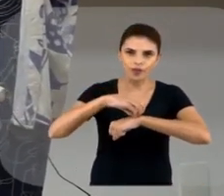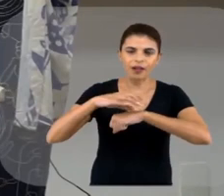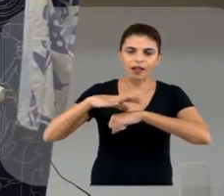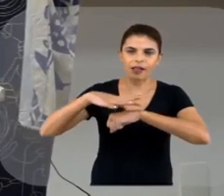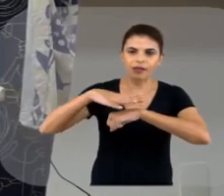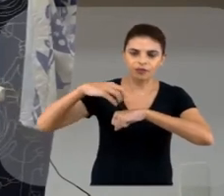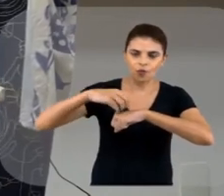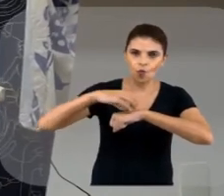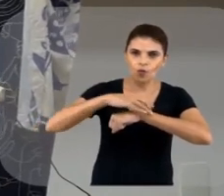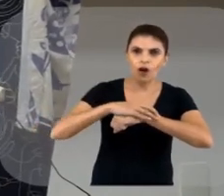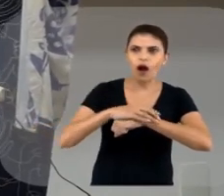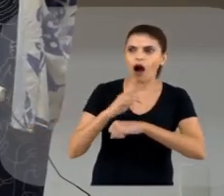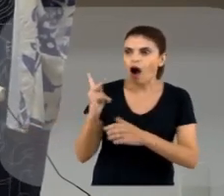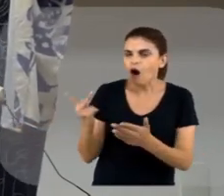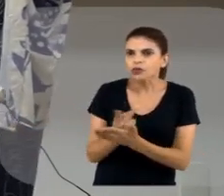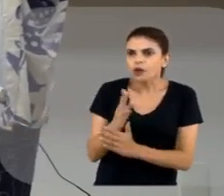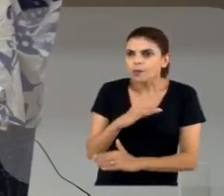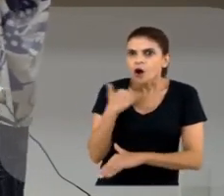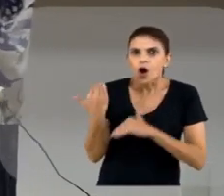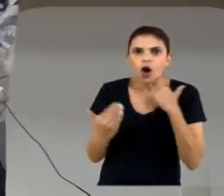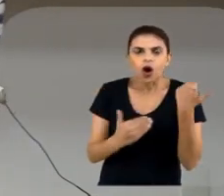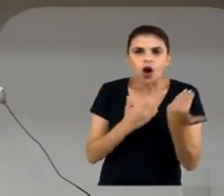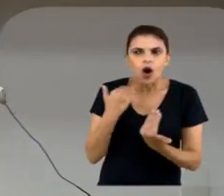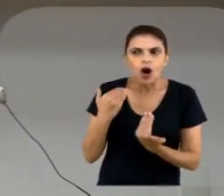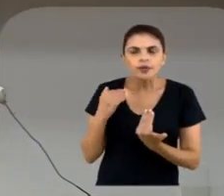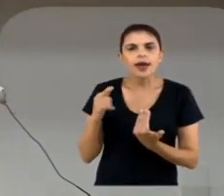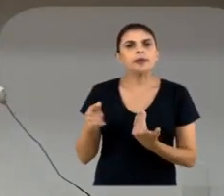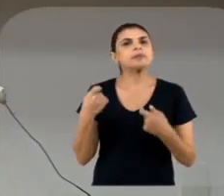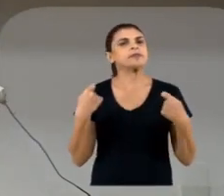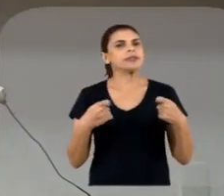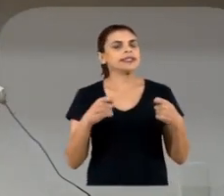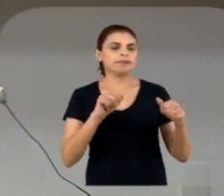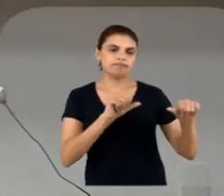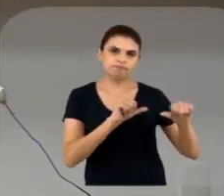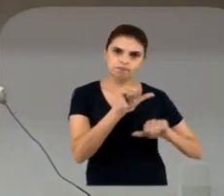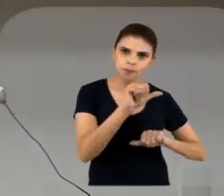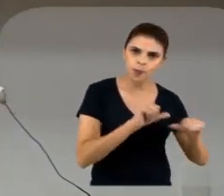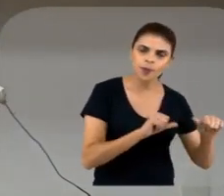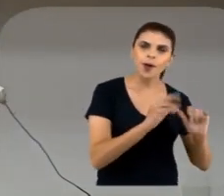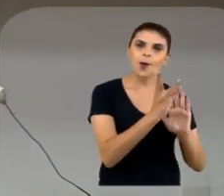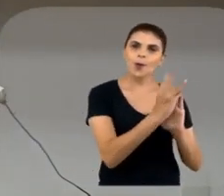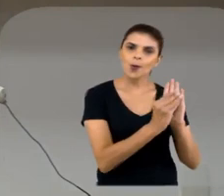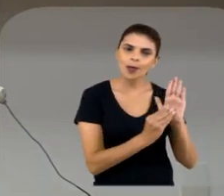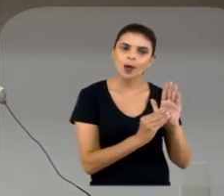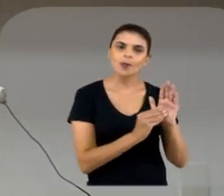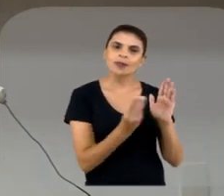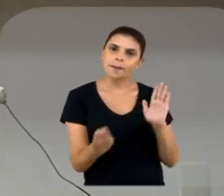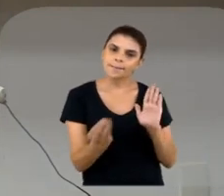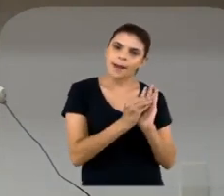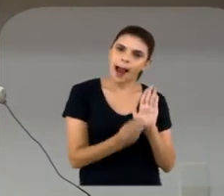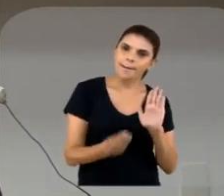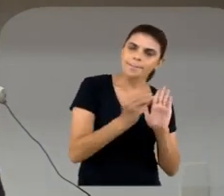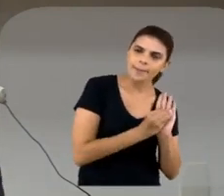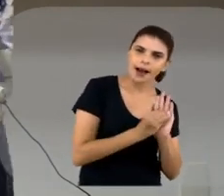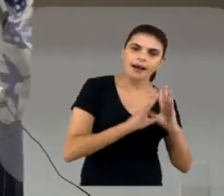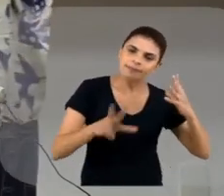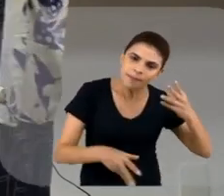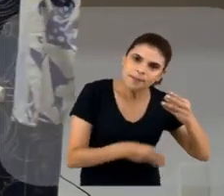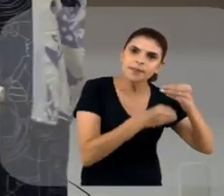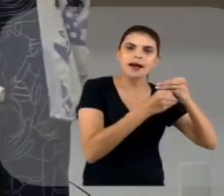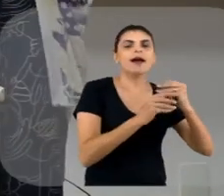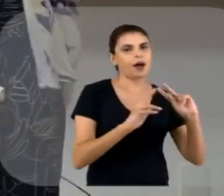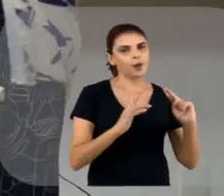ou óbitos, enfim, de febre maculosa, então a gente tem que remanejar ali, né, assim, então essas